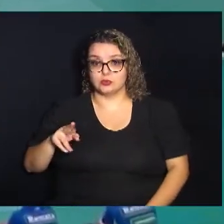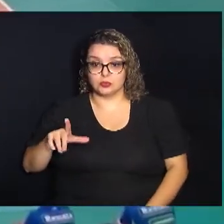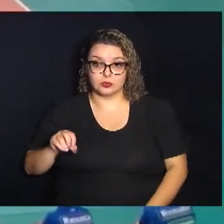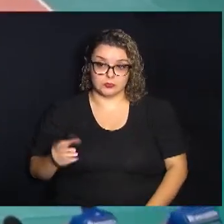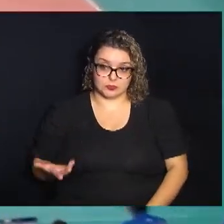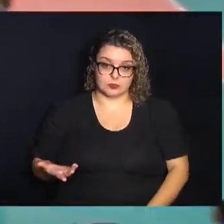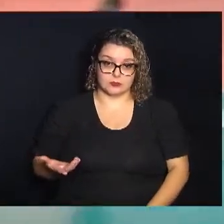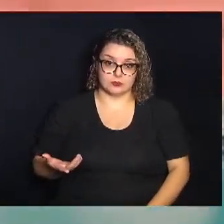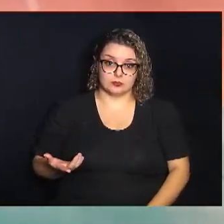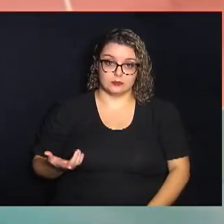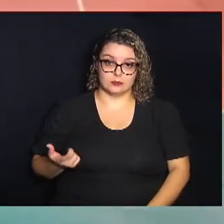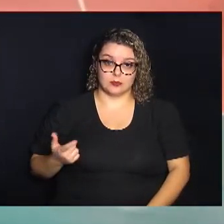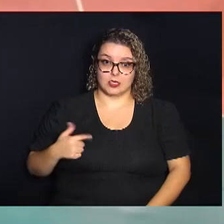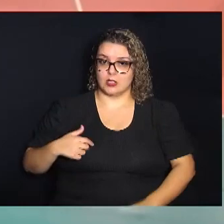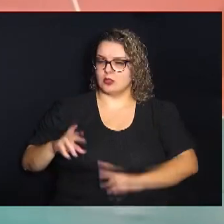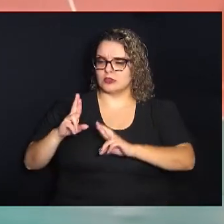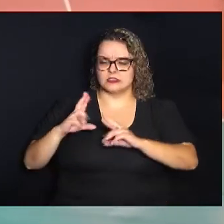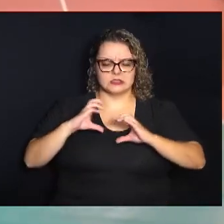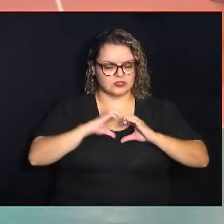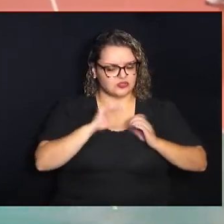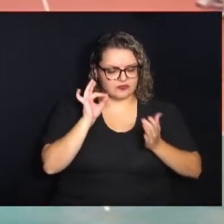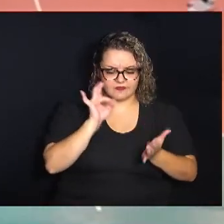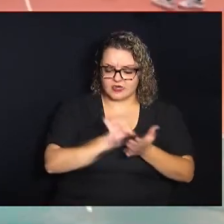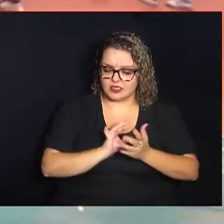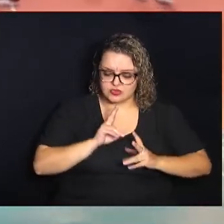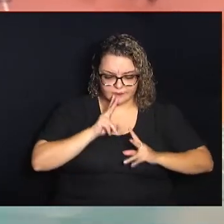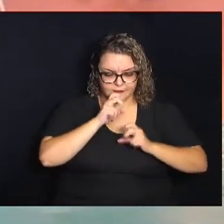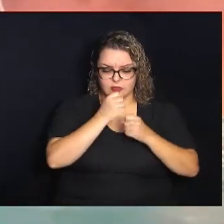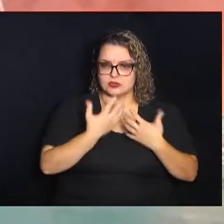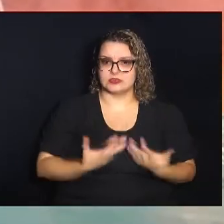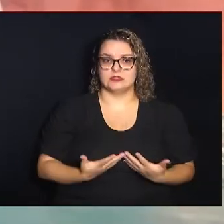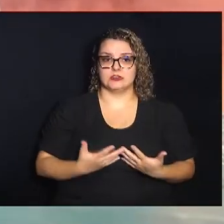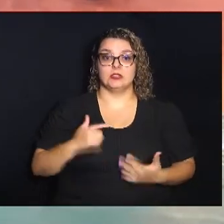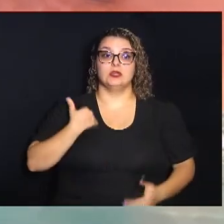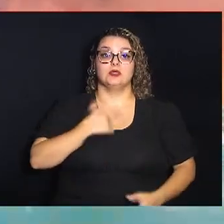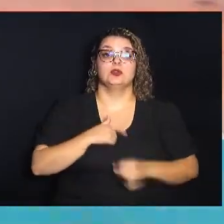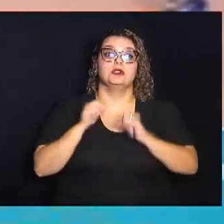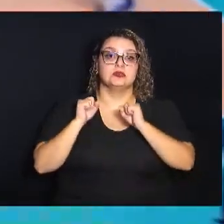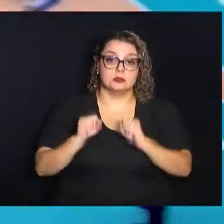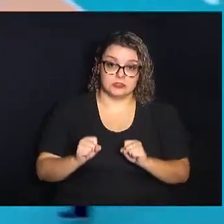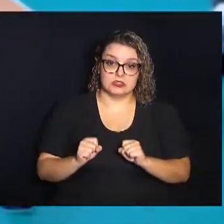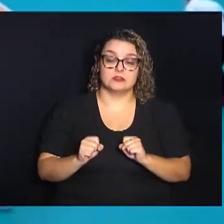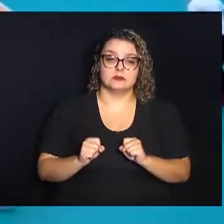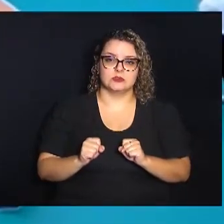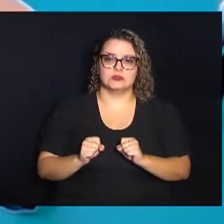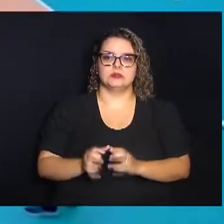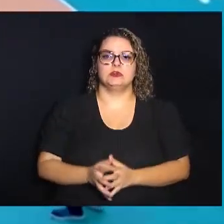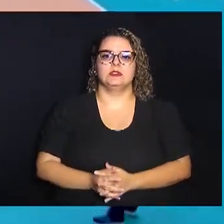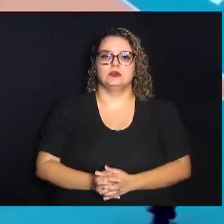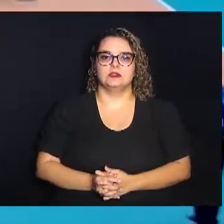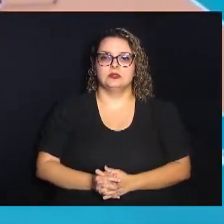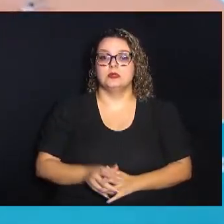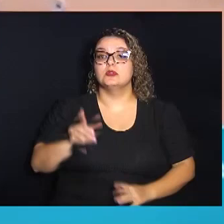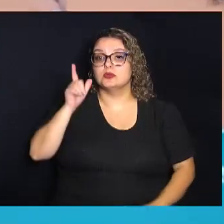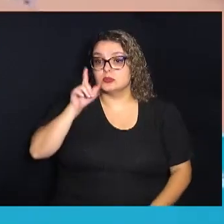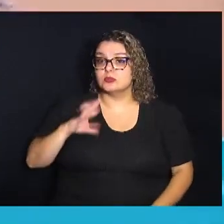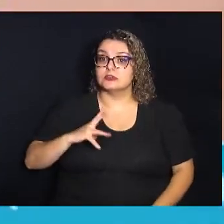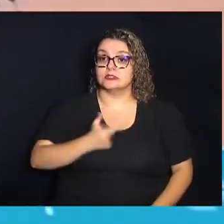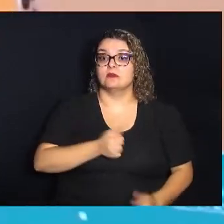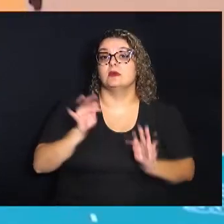Eu desejo de todo o coração que a gente possa conseguir essa vaga na